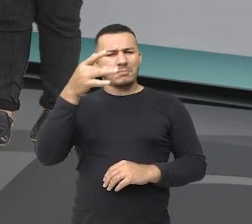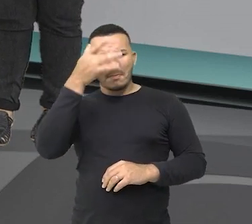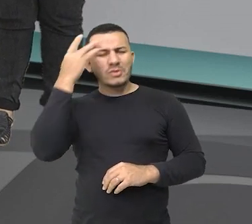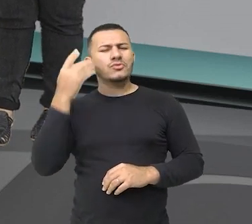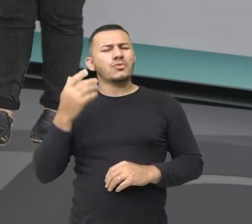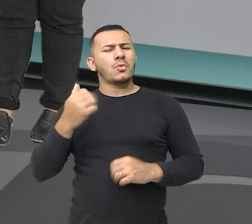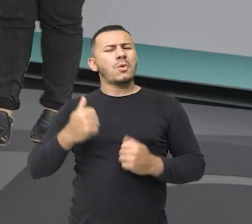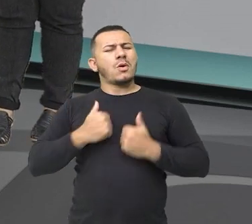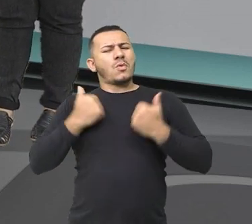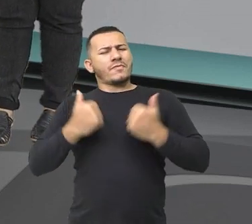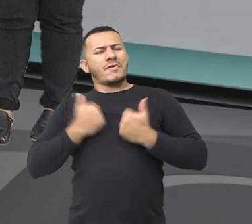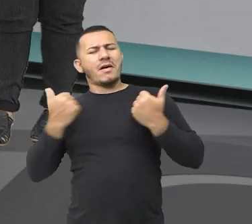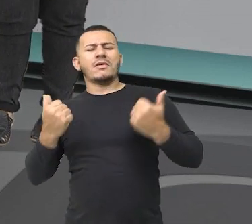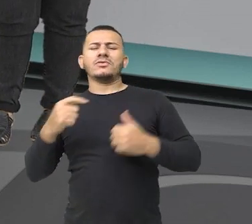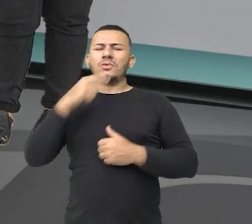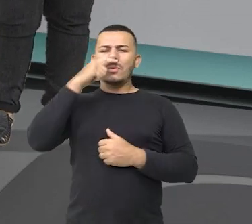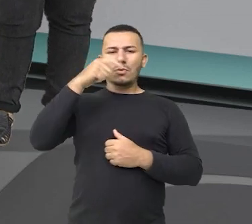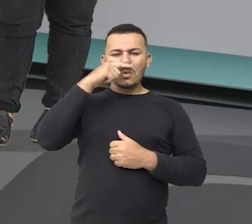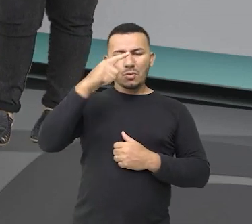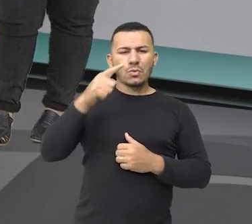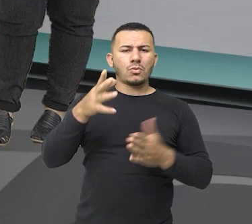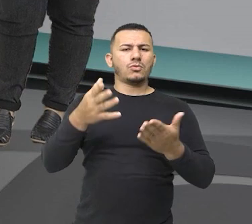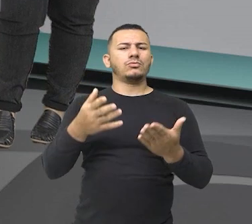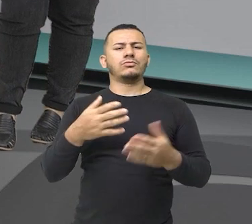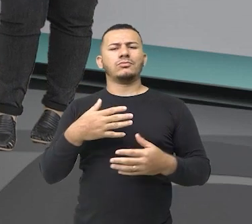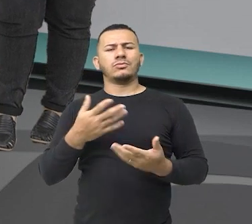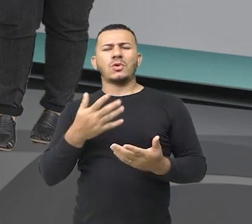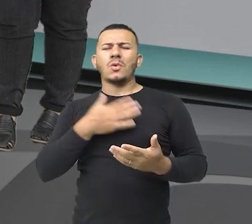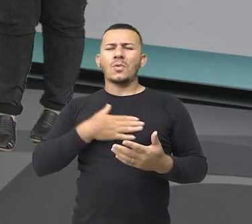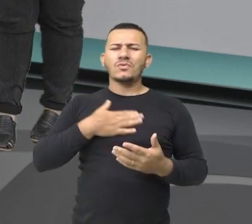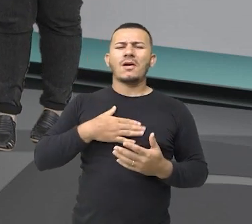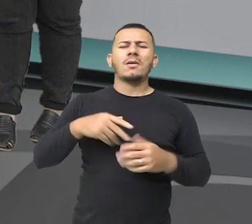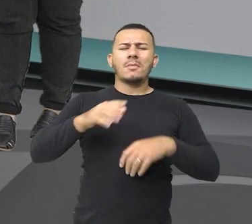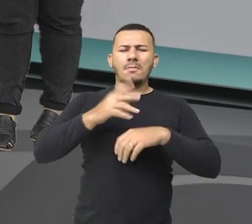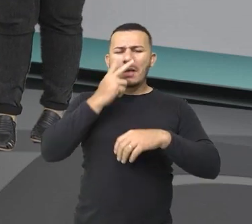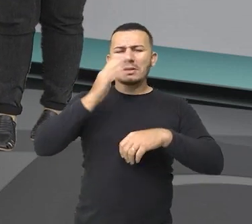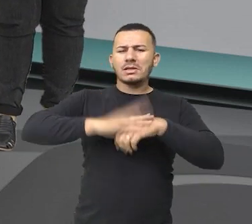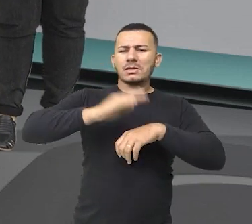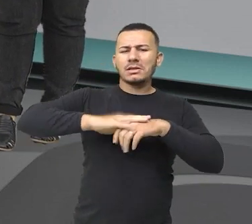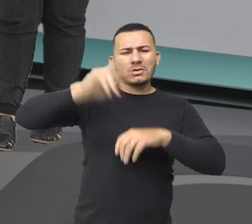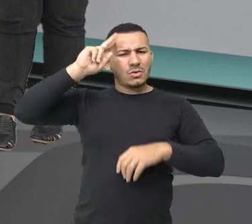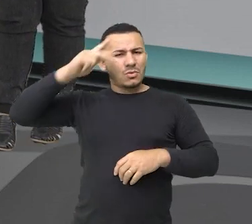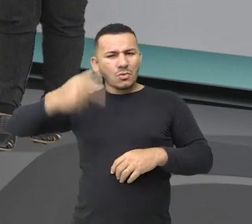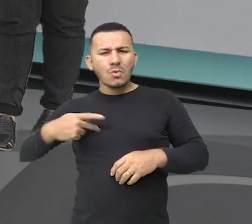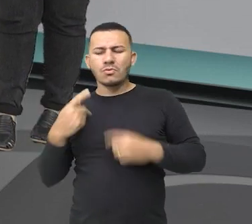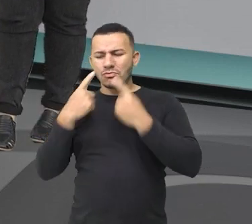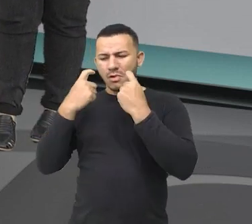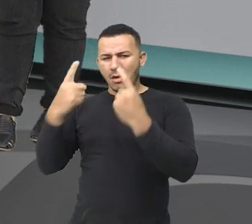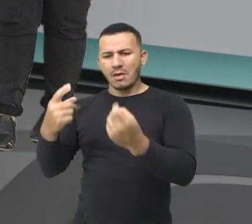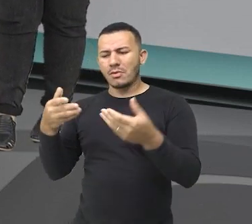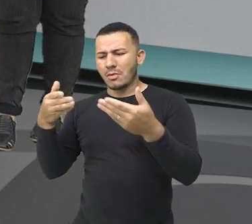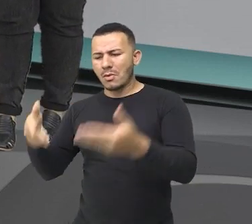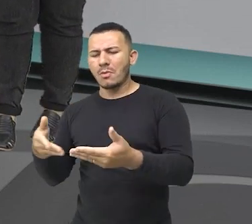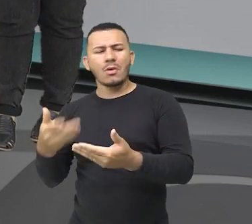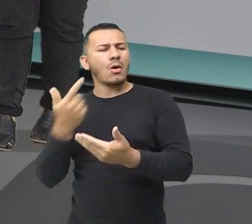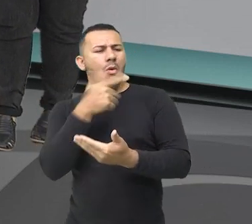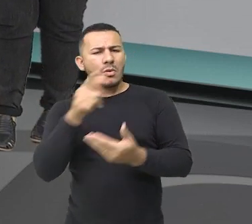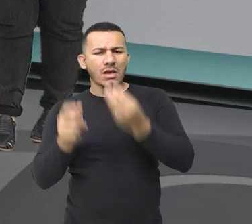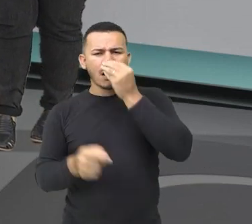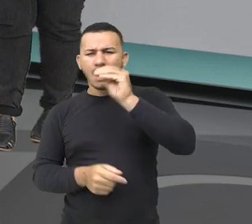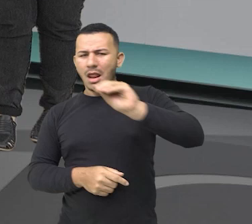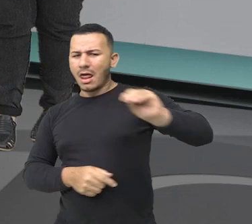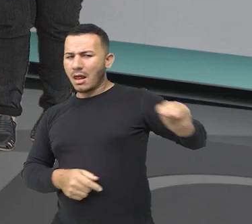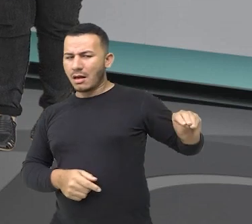modo, você é uma pessoa que só gosta de pensar nos seus próprios interesses, você não se preocupa com os outros. Notem que eu